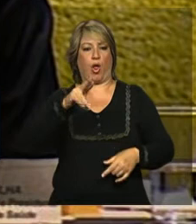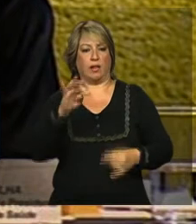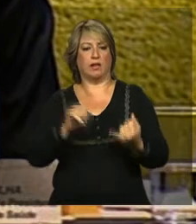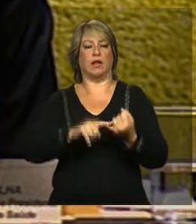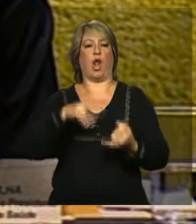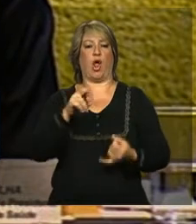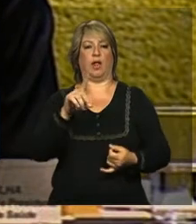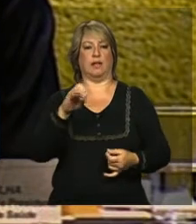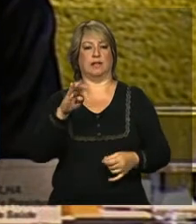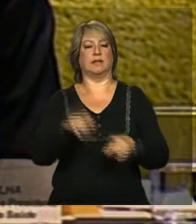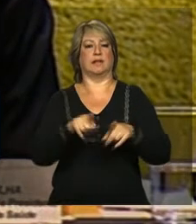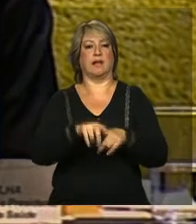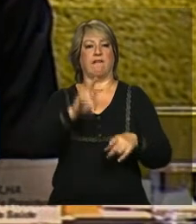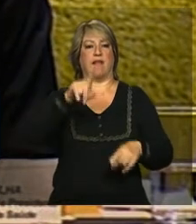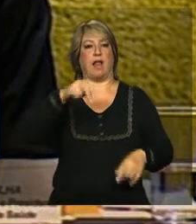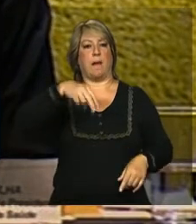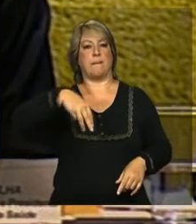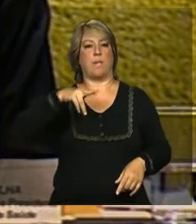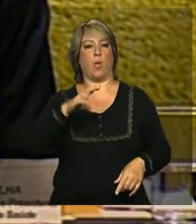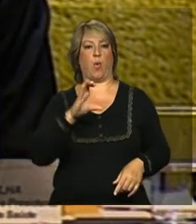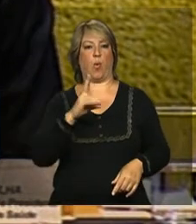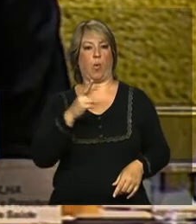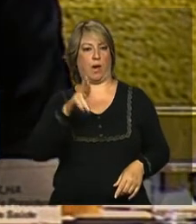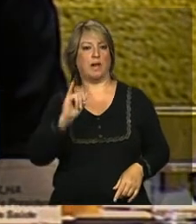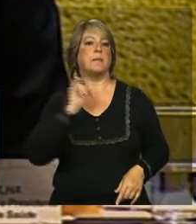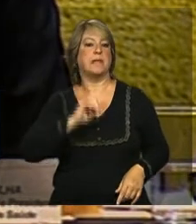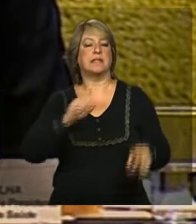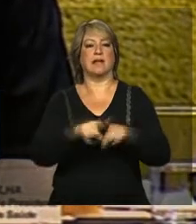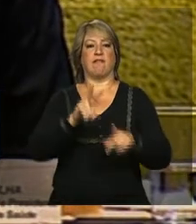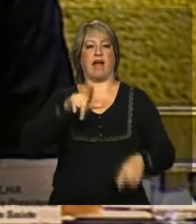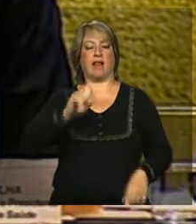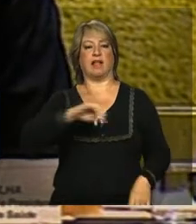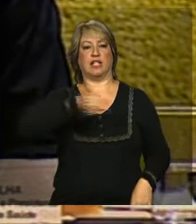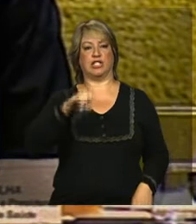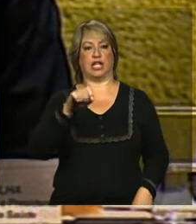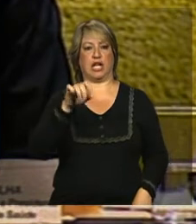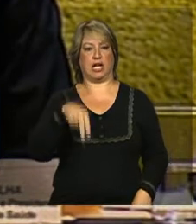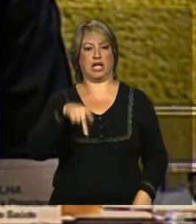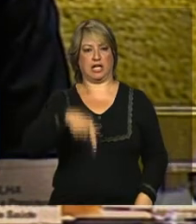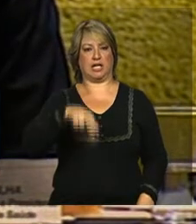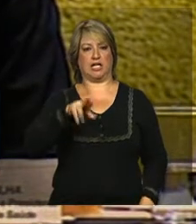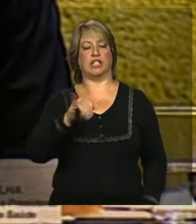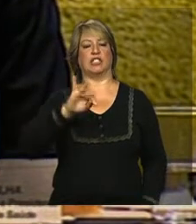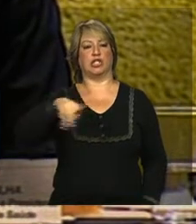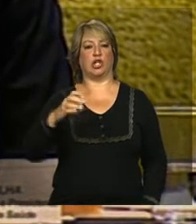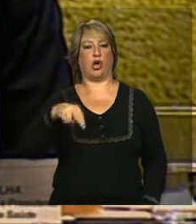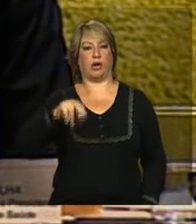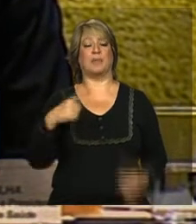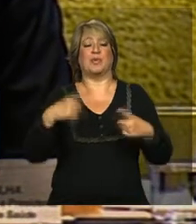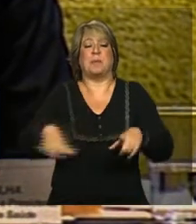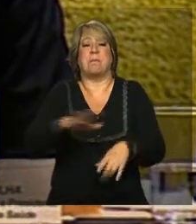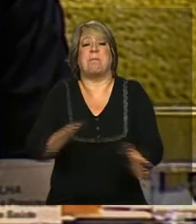e Vale do Jequitinhonha Vale do Mucuri em Minas Gerais o que que são os municípios de uma concentração de pobreza porque exatamente